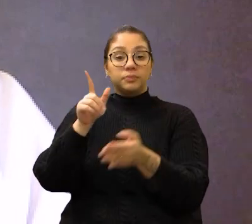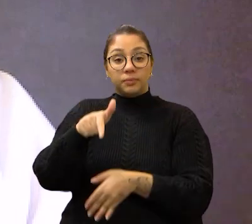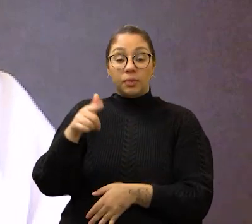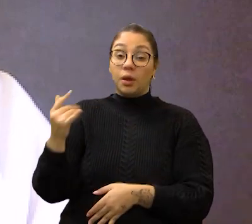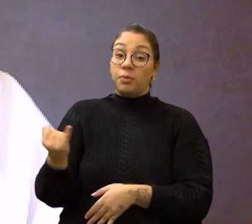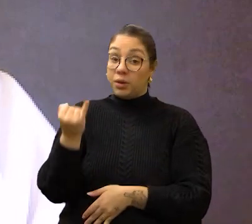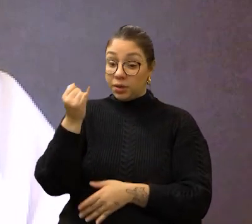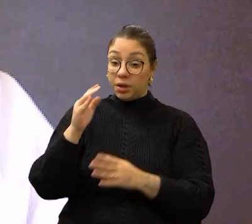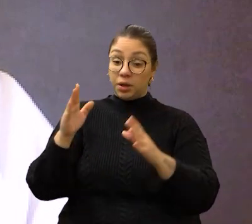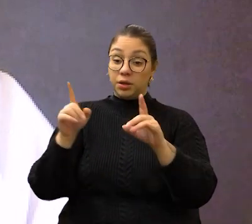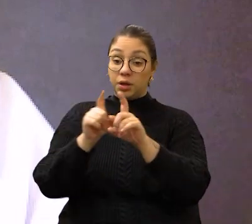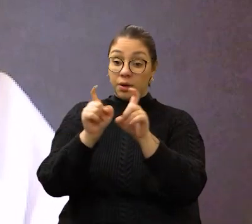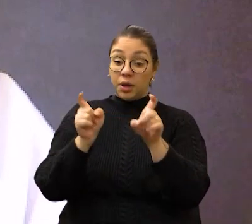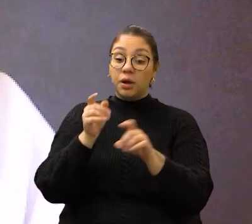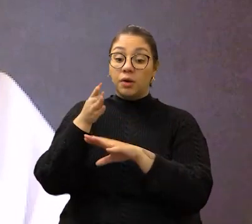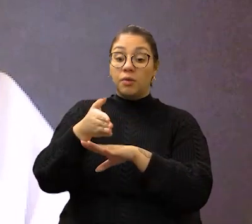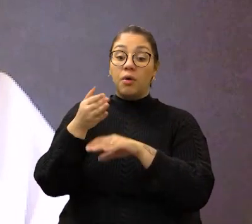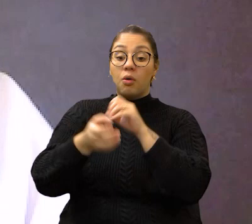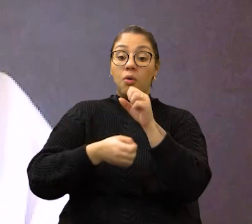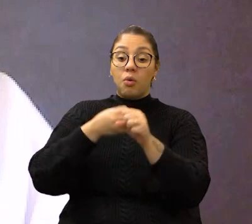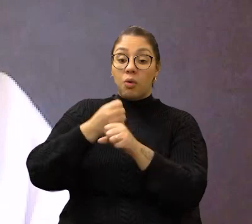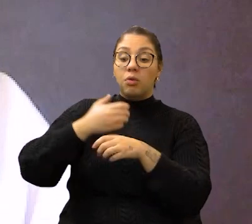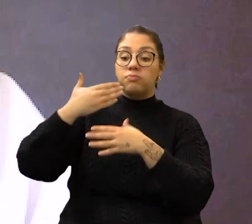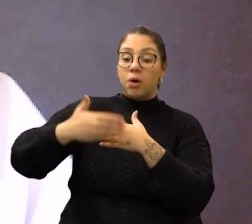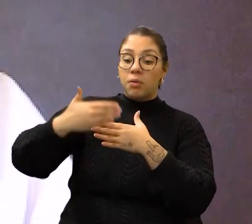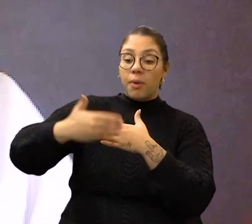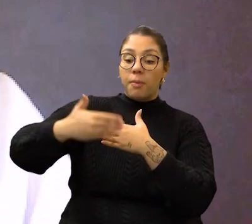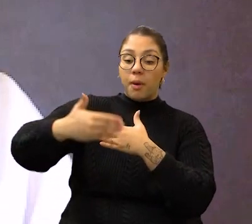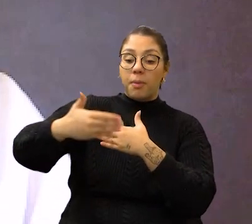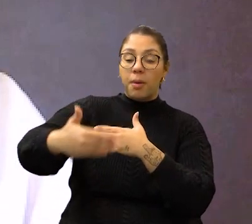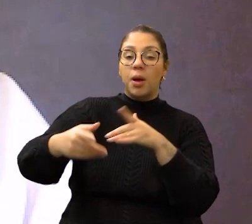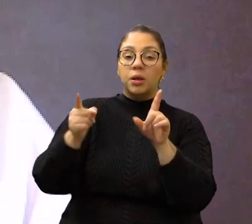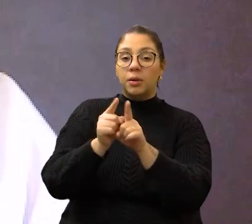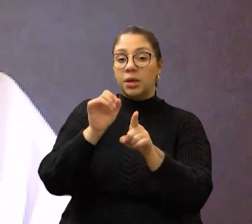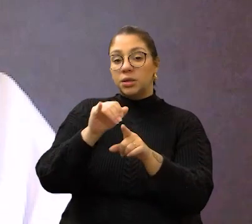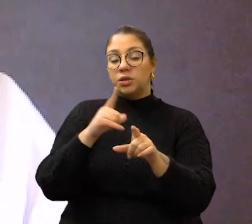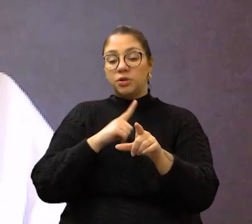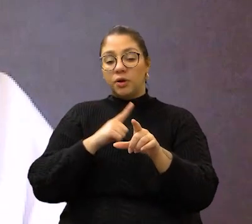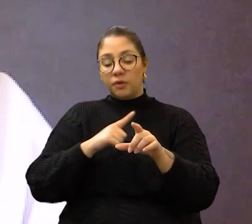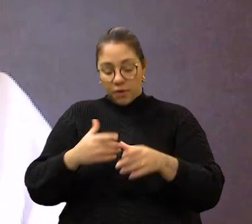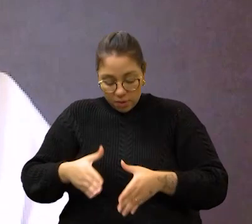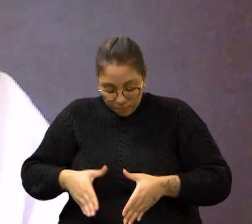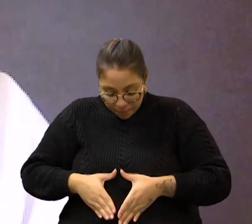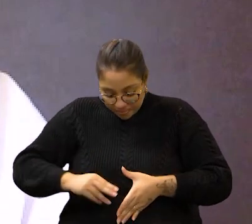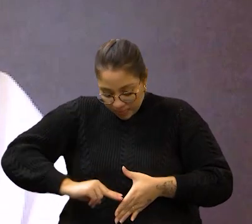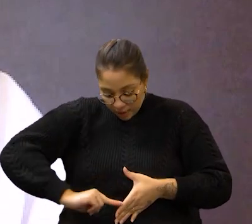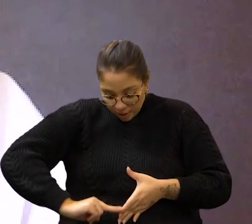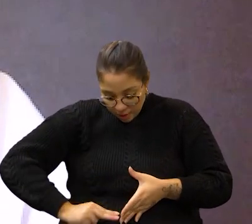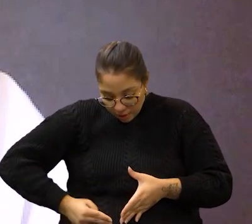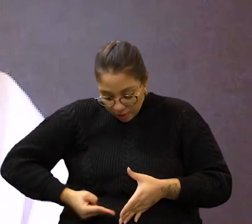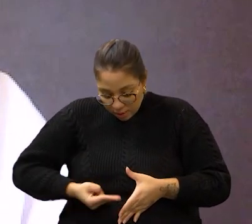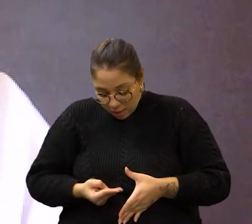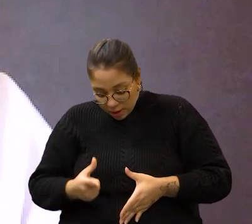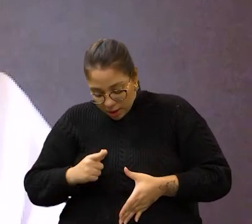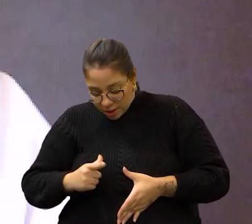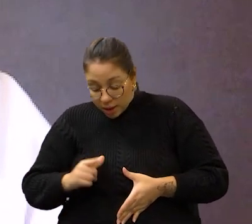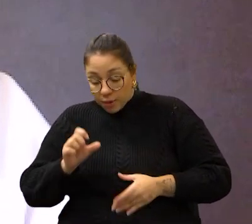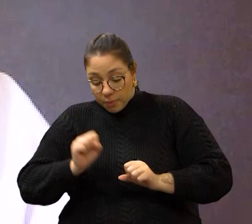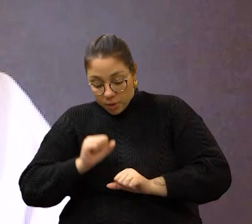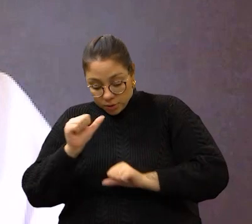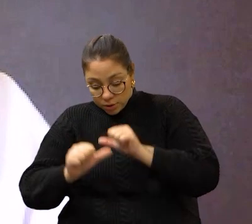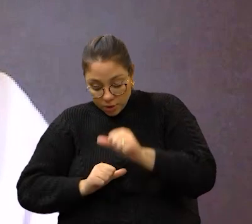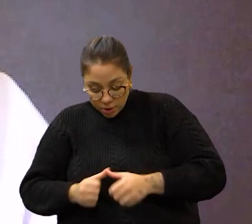importante que ela vá ao ginecologista todo ano, faça o exame de Papa Nicolau para a gente rastrear lesões no colo do útero que podem eventualmente virar